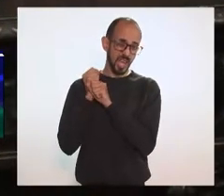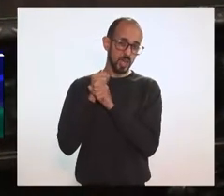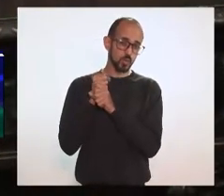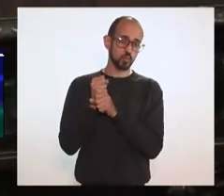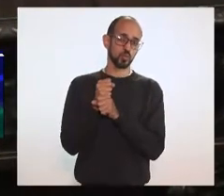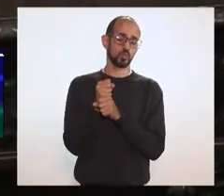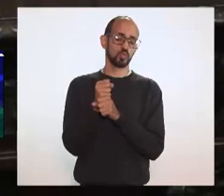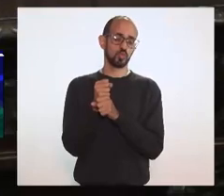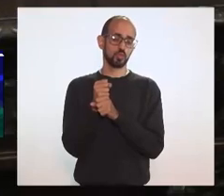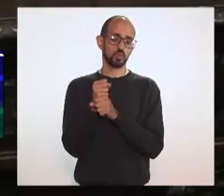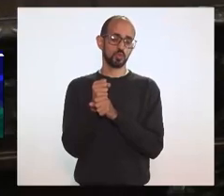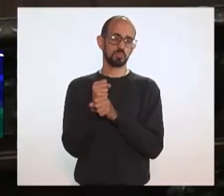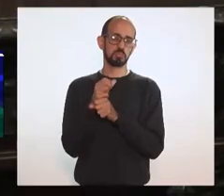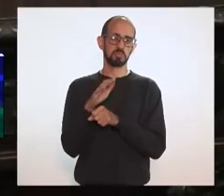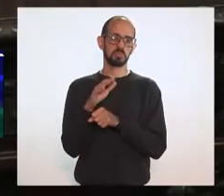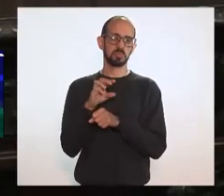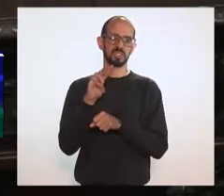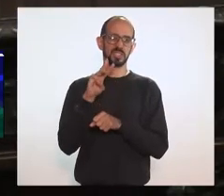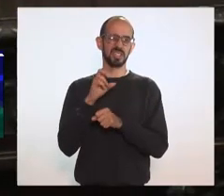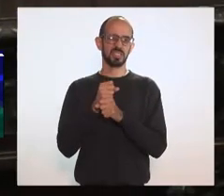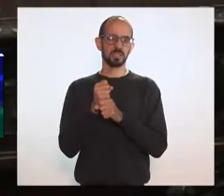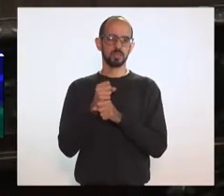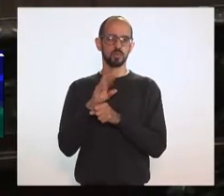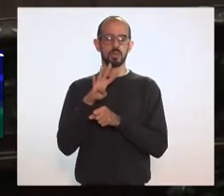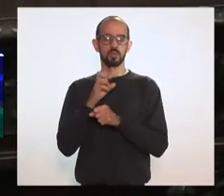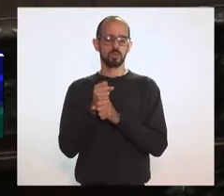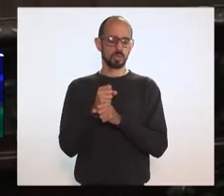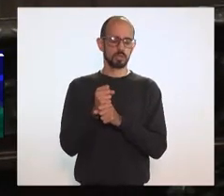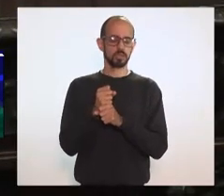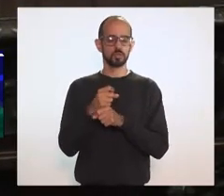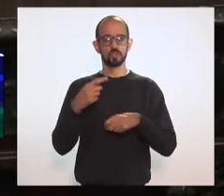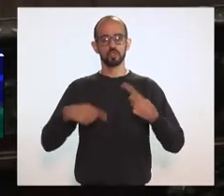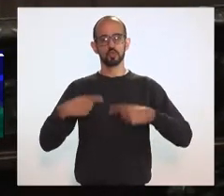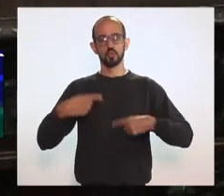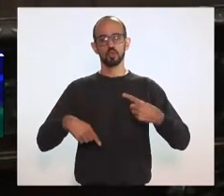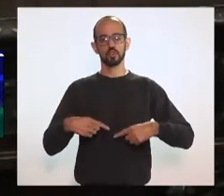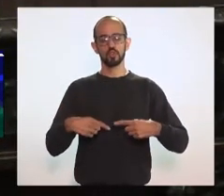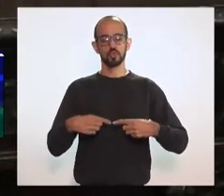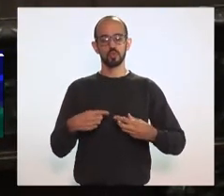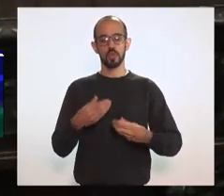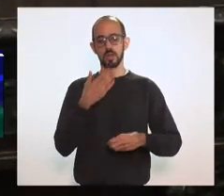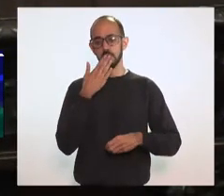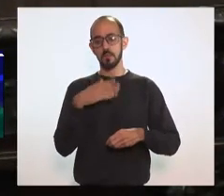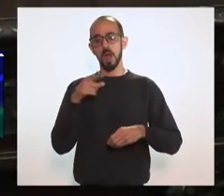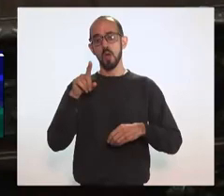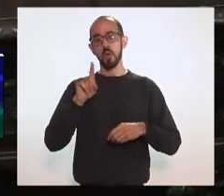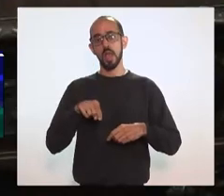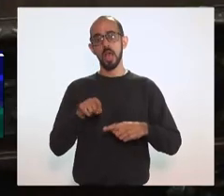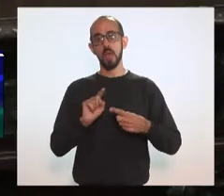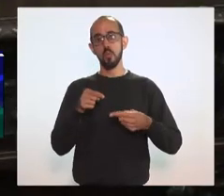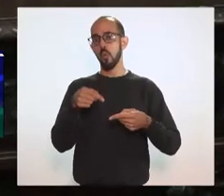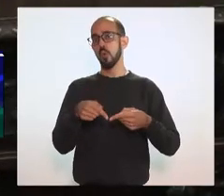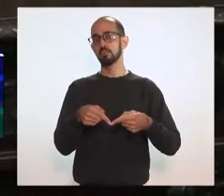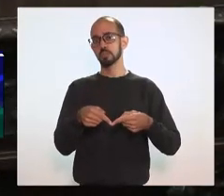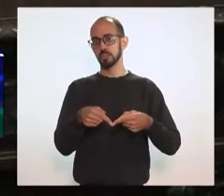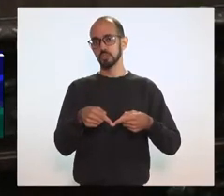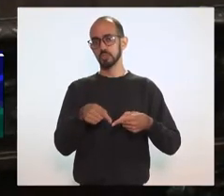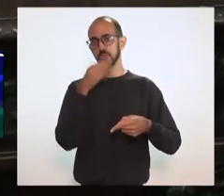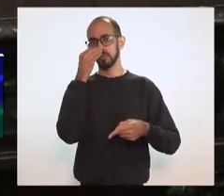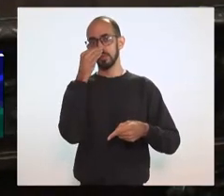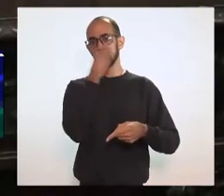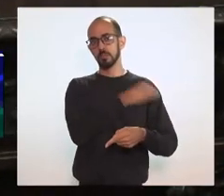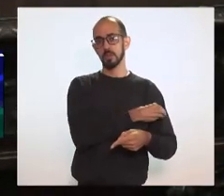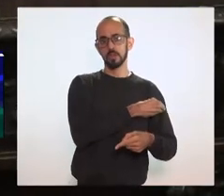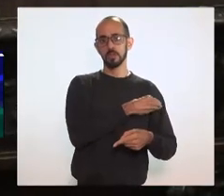anos, 3 ou 4 anos, discutimos nesta casa o destino do então abandonado Colégio